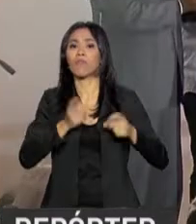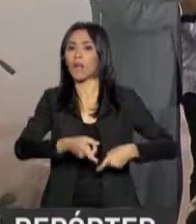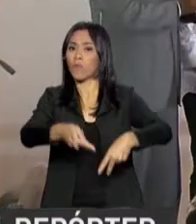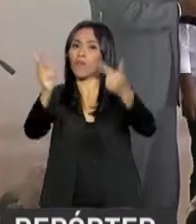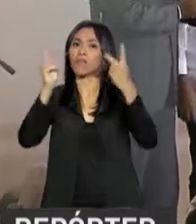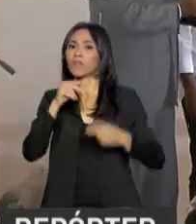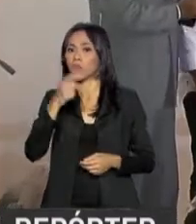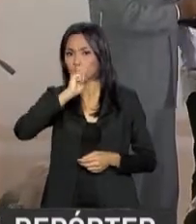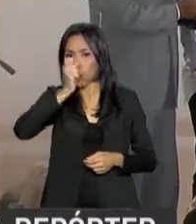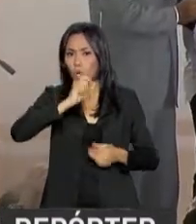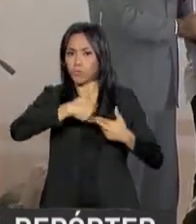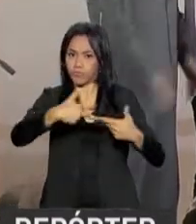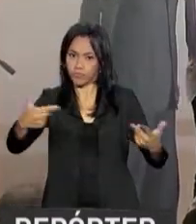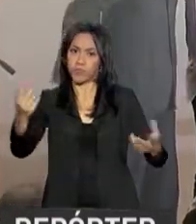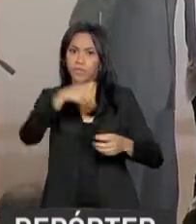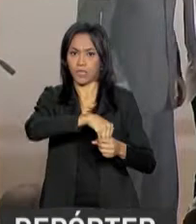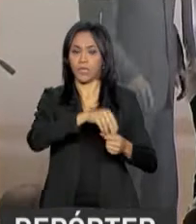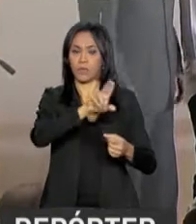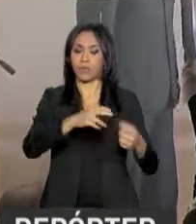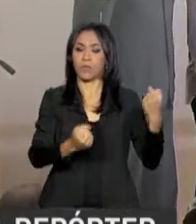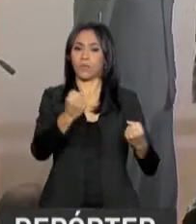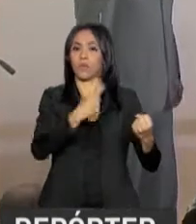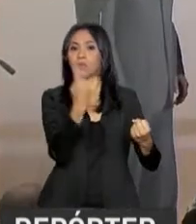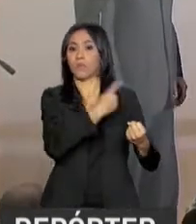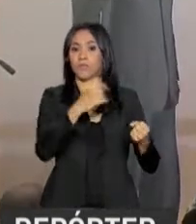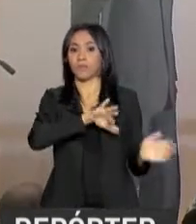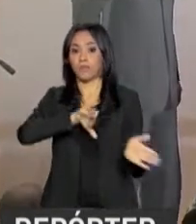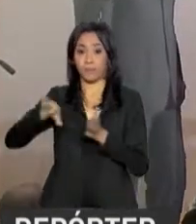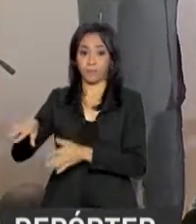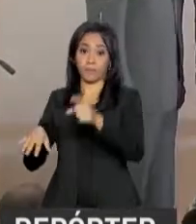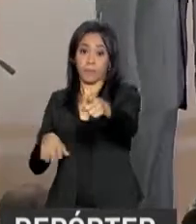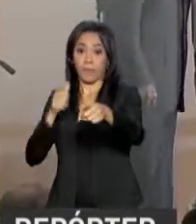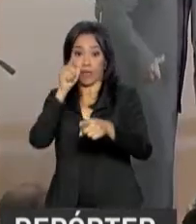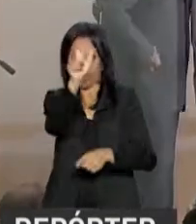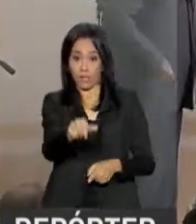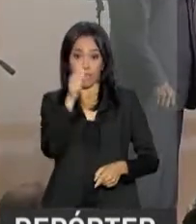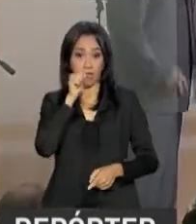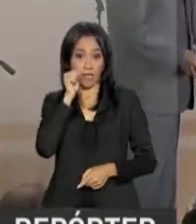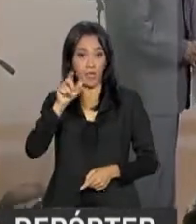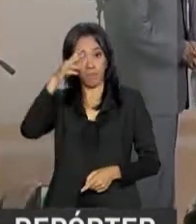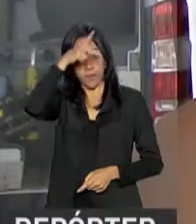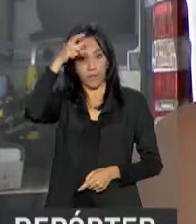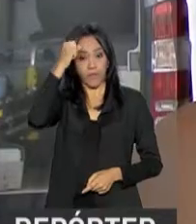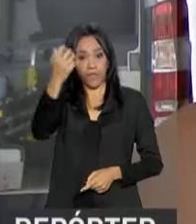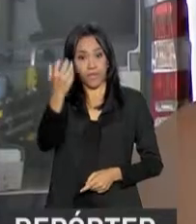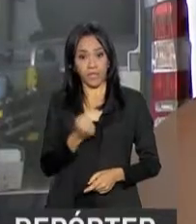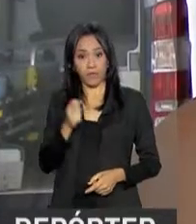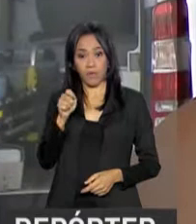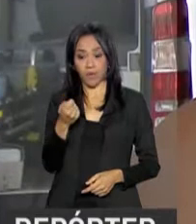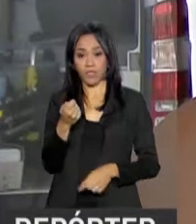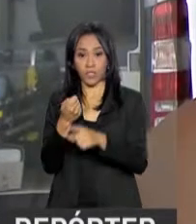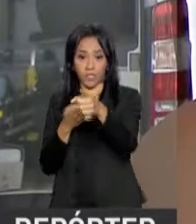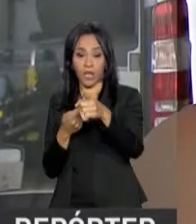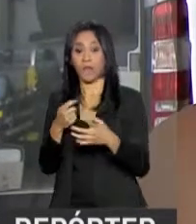a prefeita de nova granada no estado de são paulo recebeu as chaves do veículo das mãos do presidente temer segundo ela as